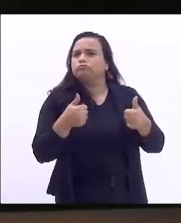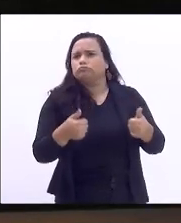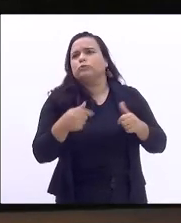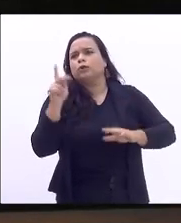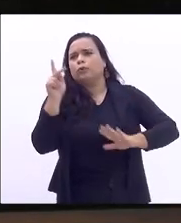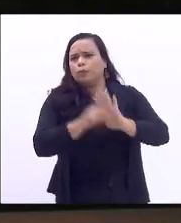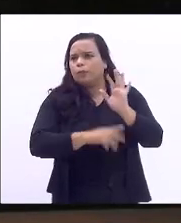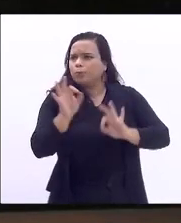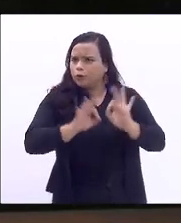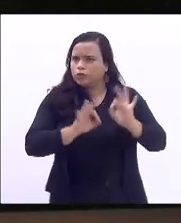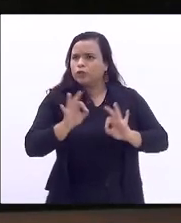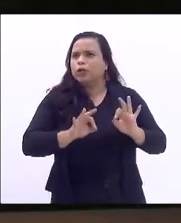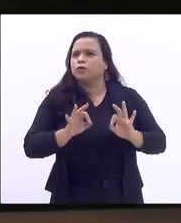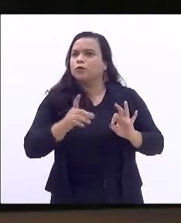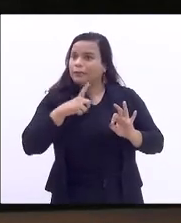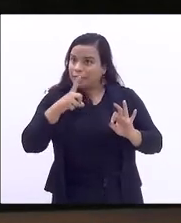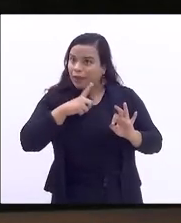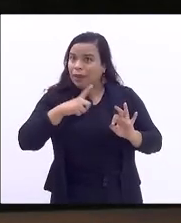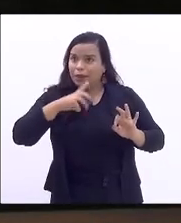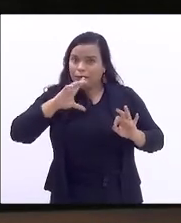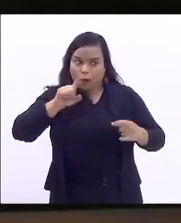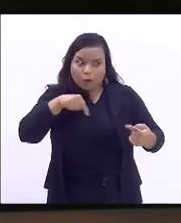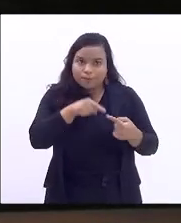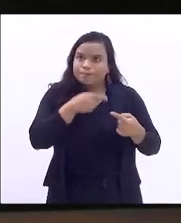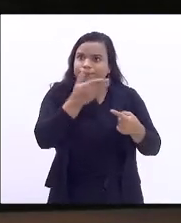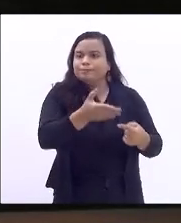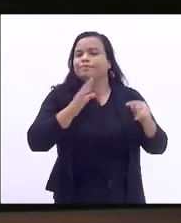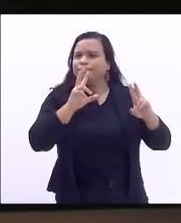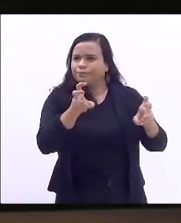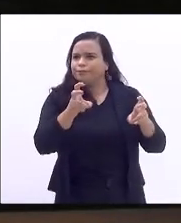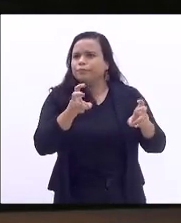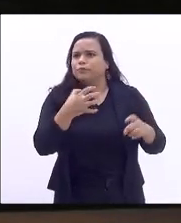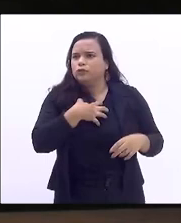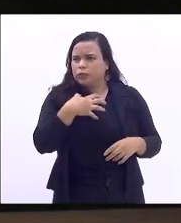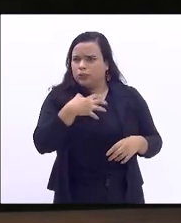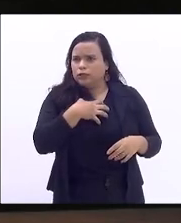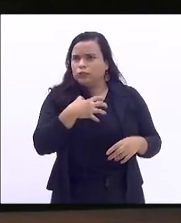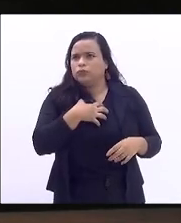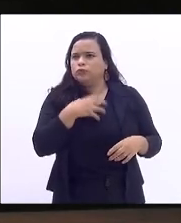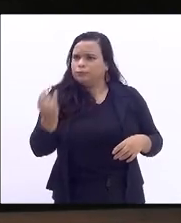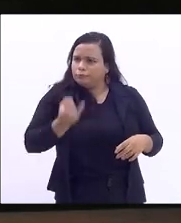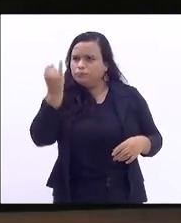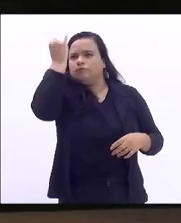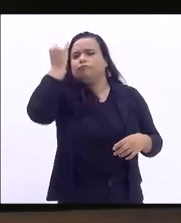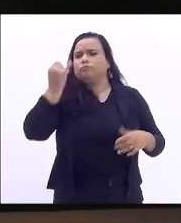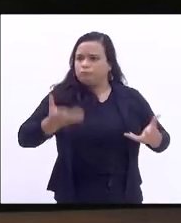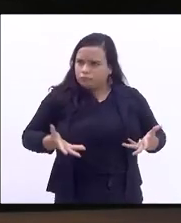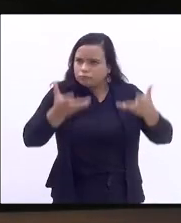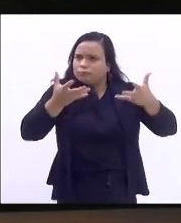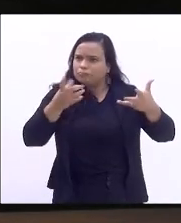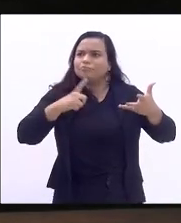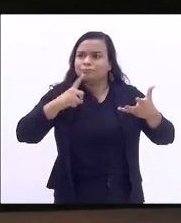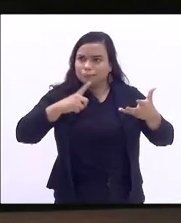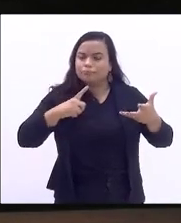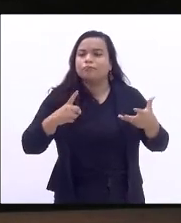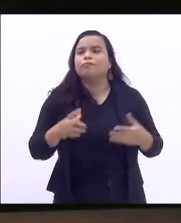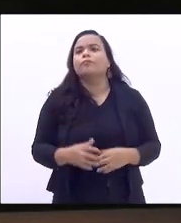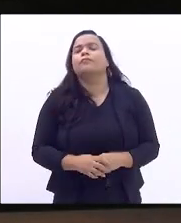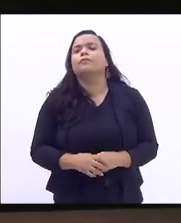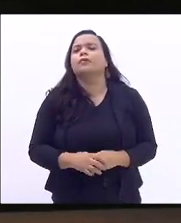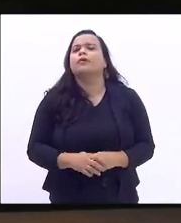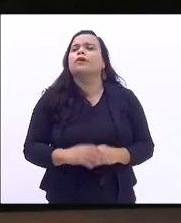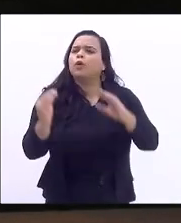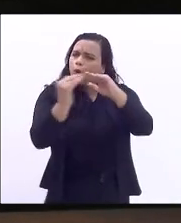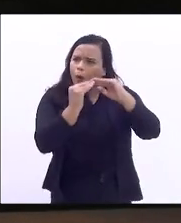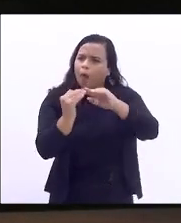projeto ele suicida é esse tema de forma muito importante muito producente